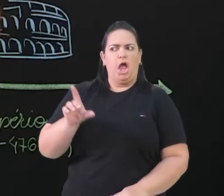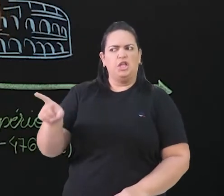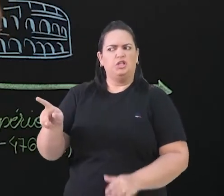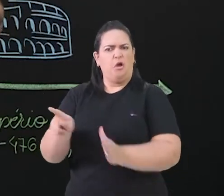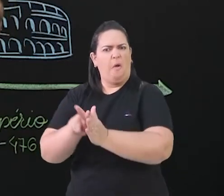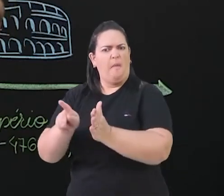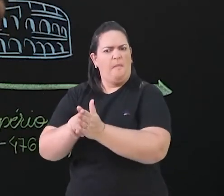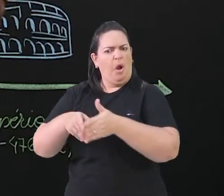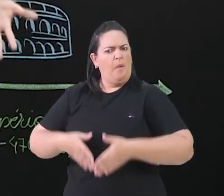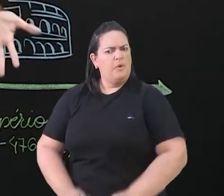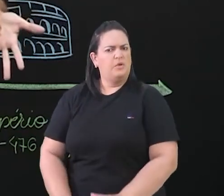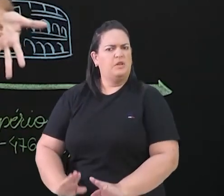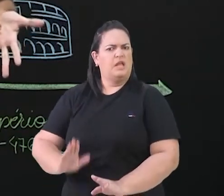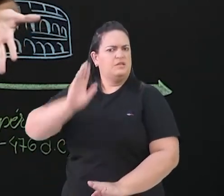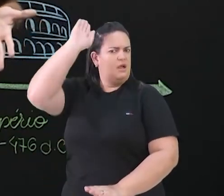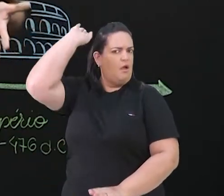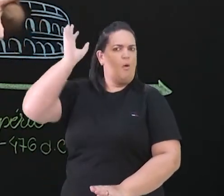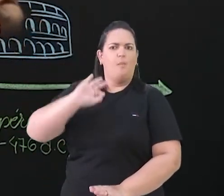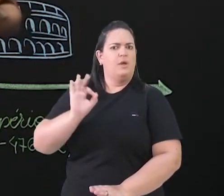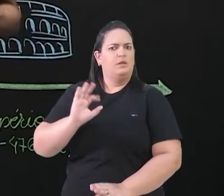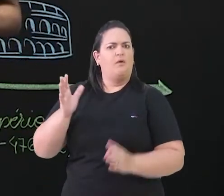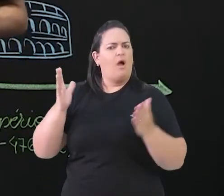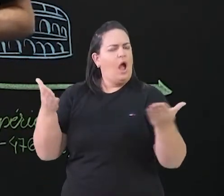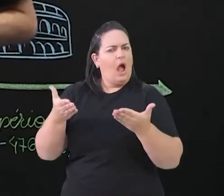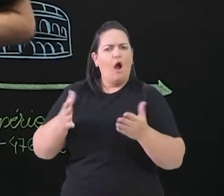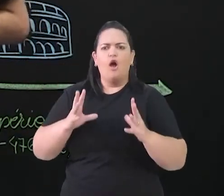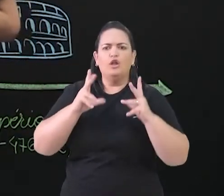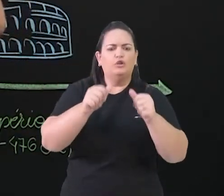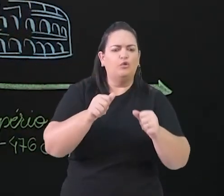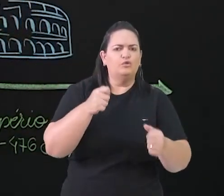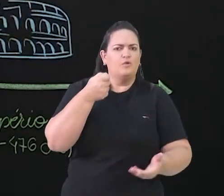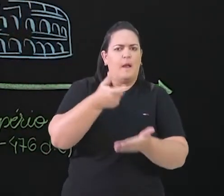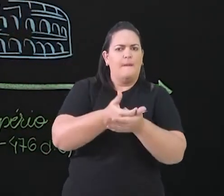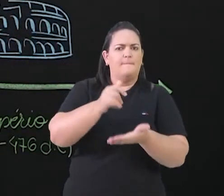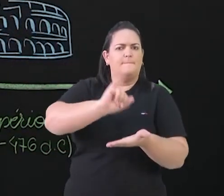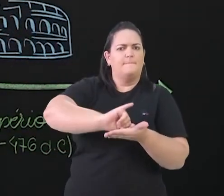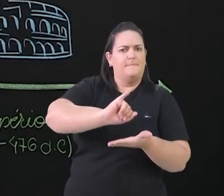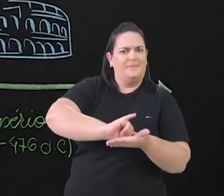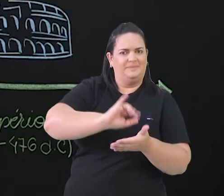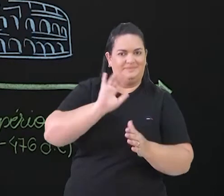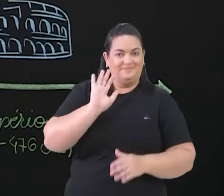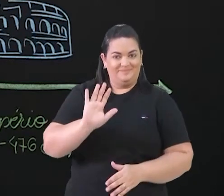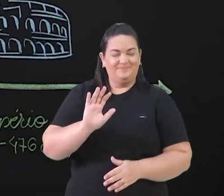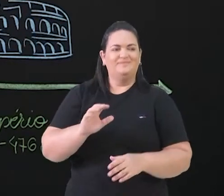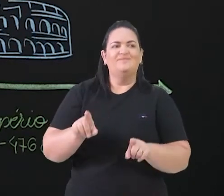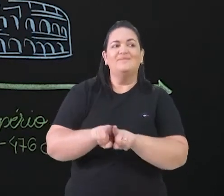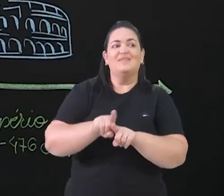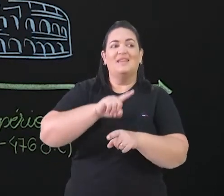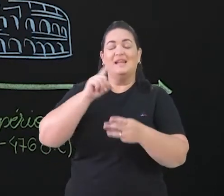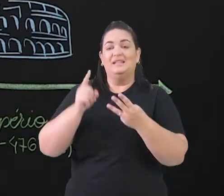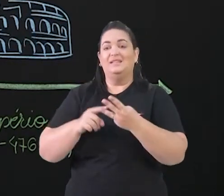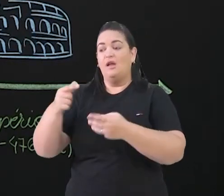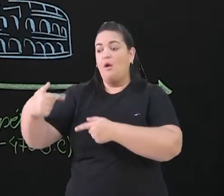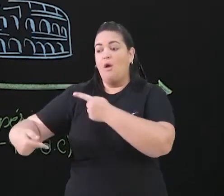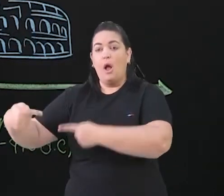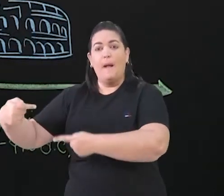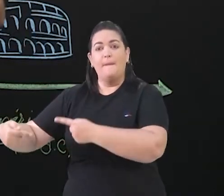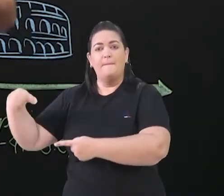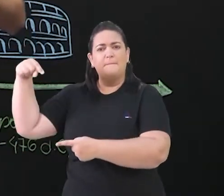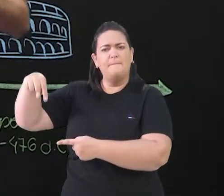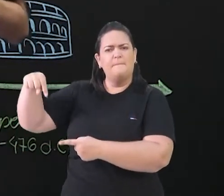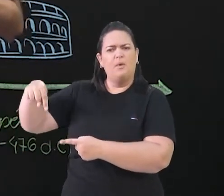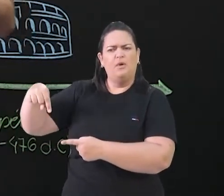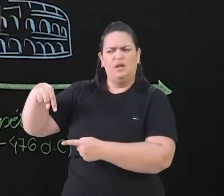aqueles verdadeiramente nascidos lá na cidade de Roma, né? Outro ponto importante é a respeito da política.